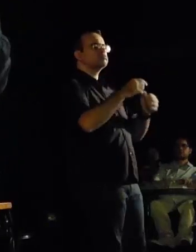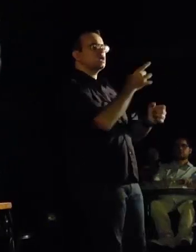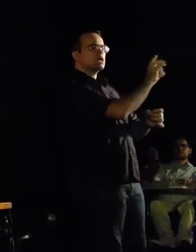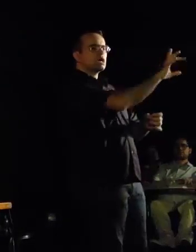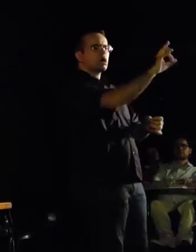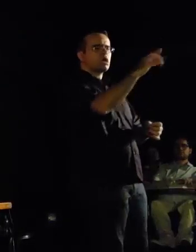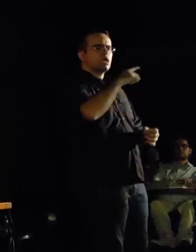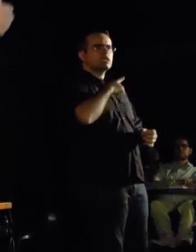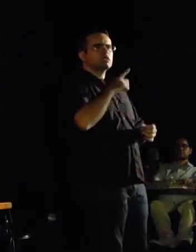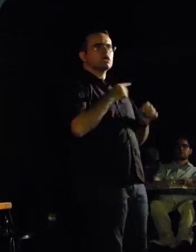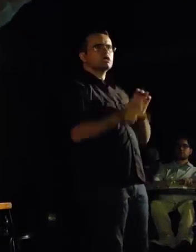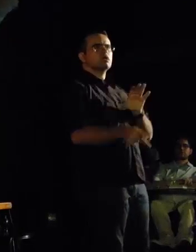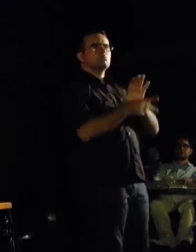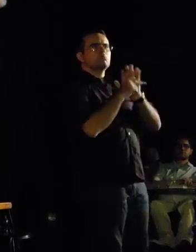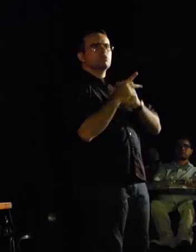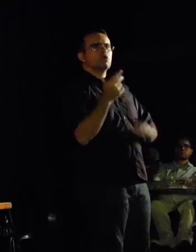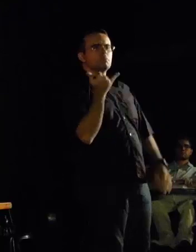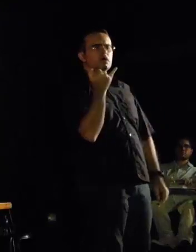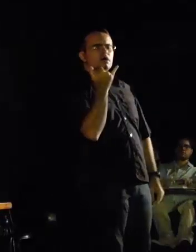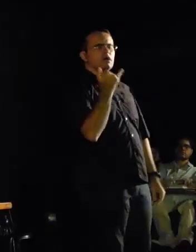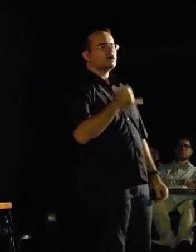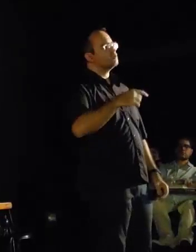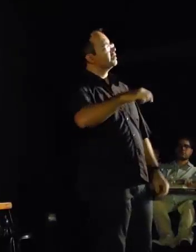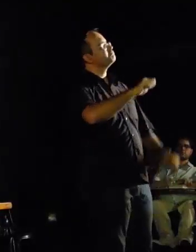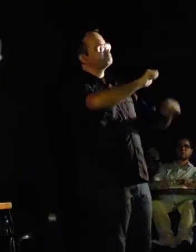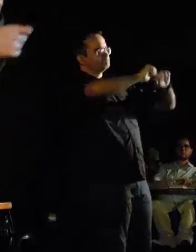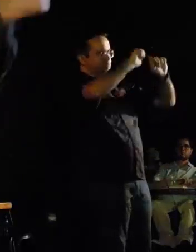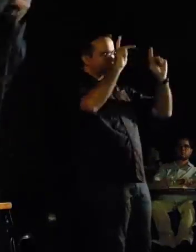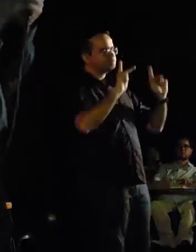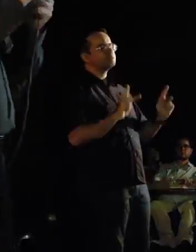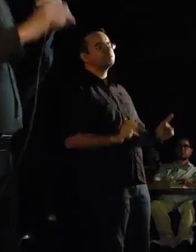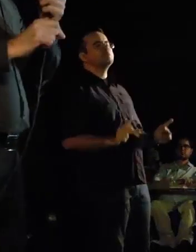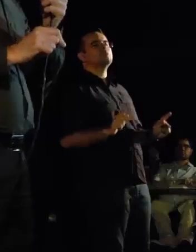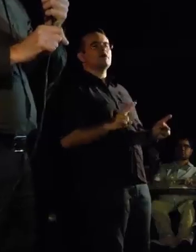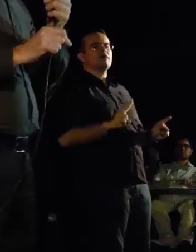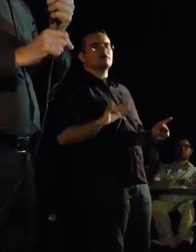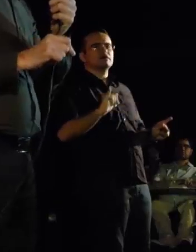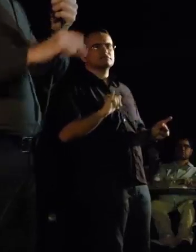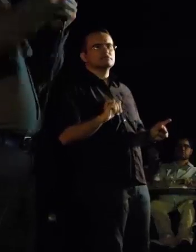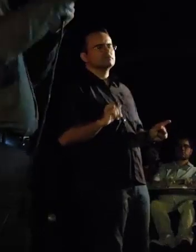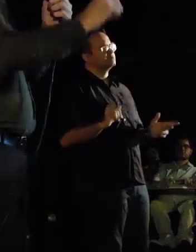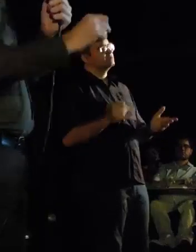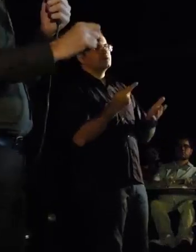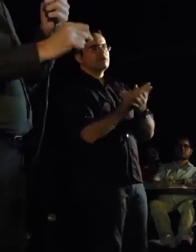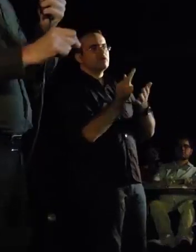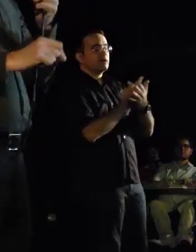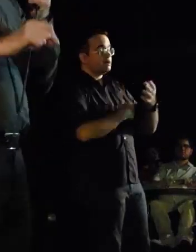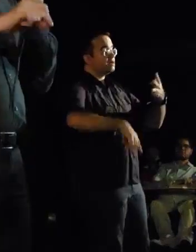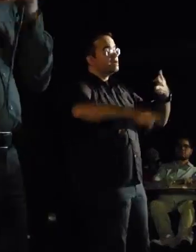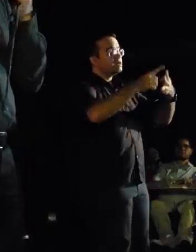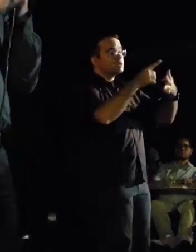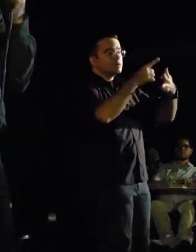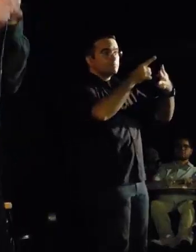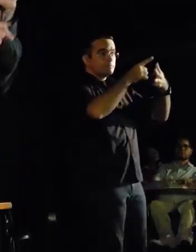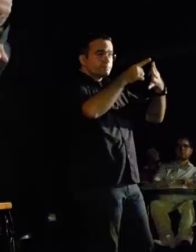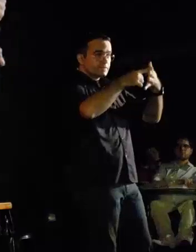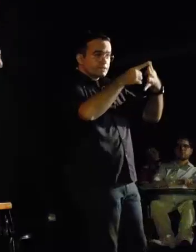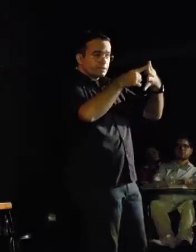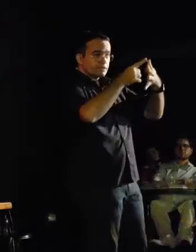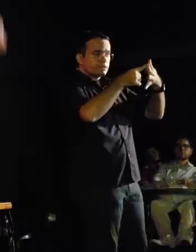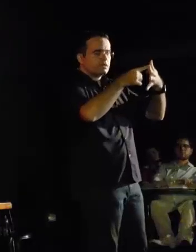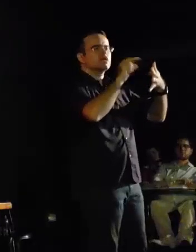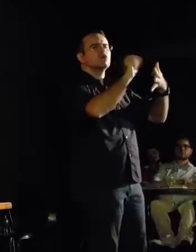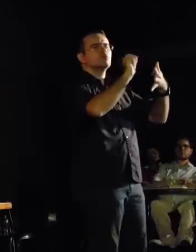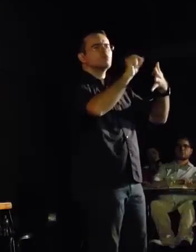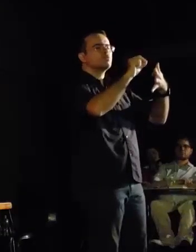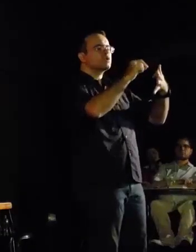armado. Segundo elemento fundamental, certo? Todo fascismo é marcado pela